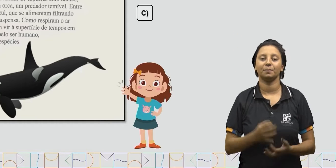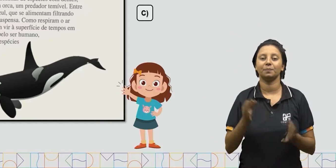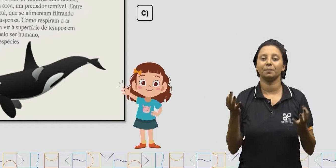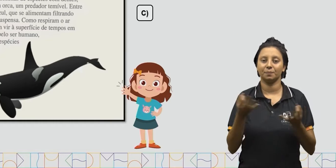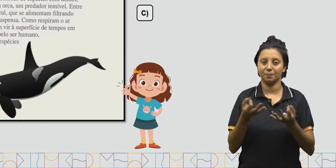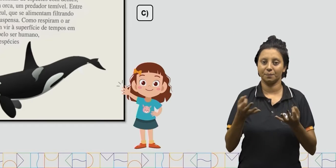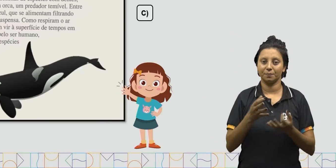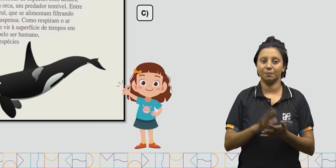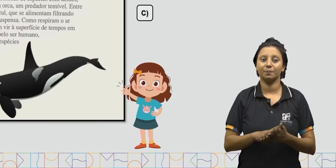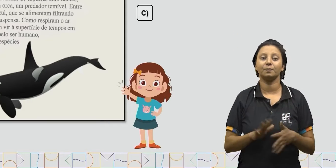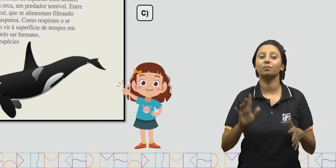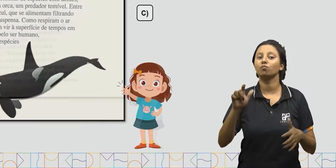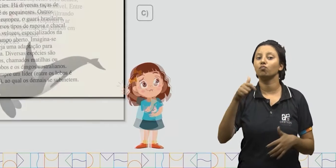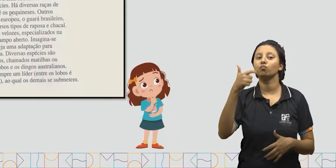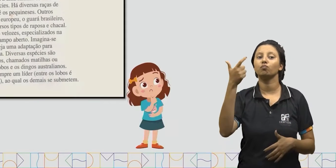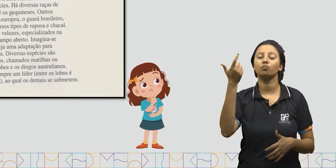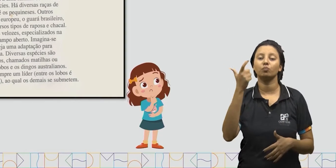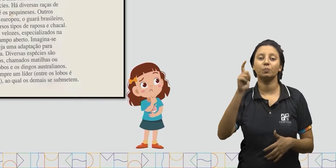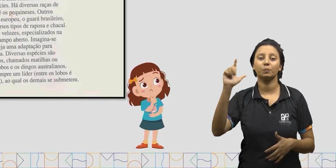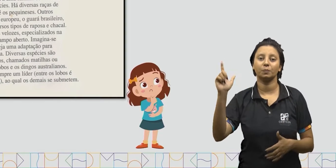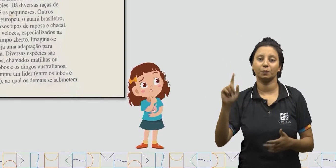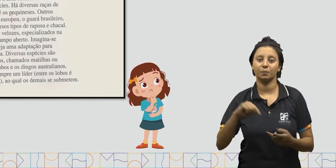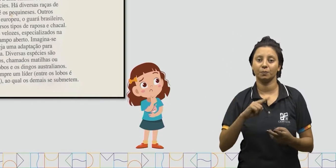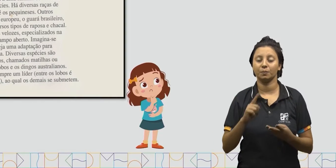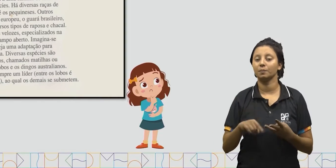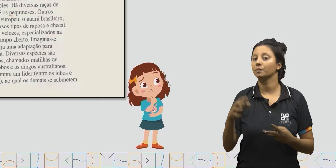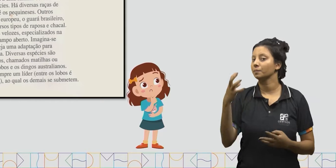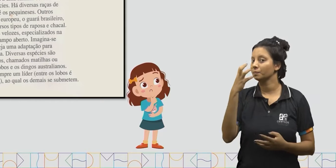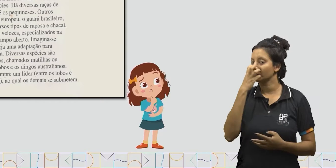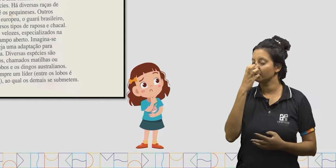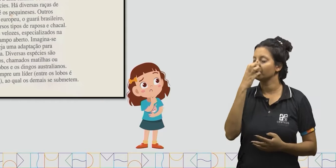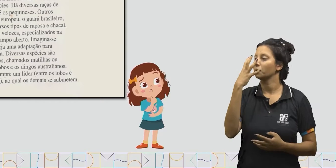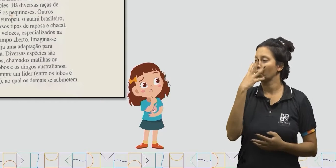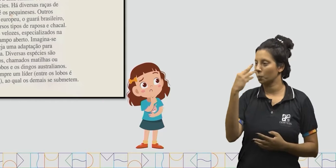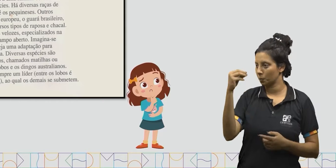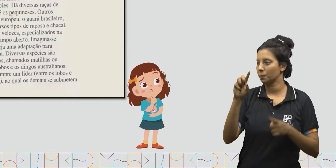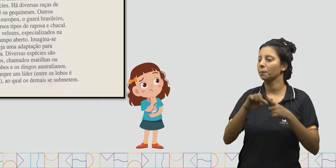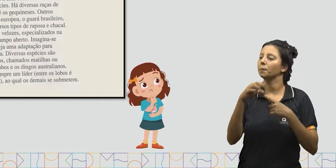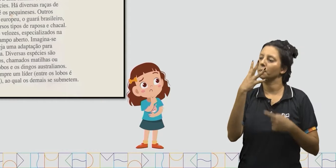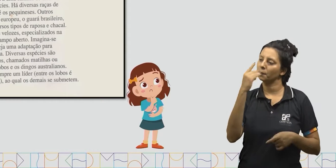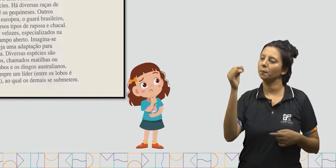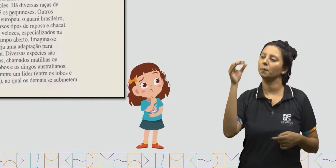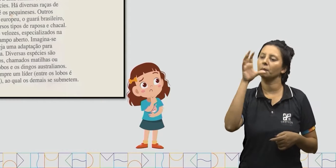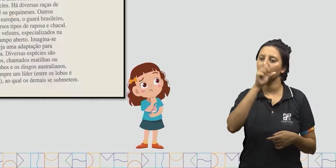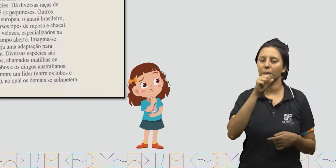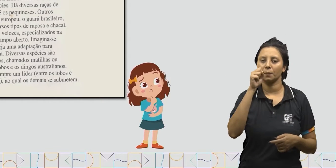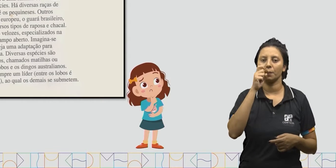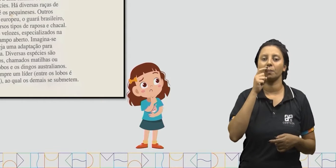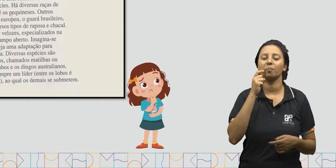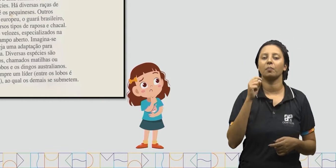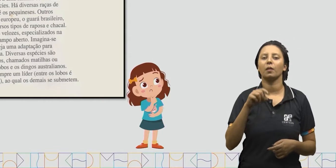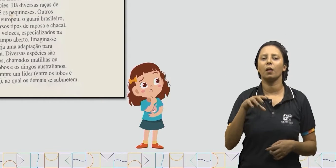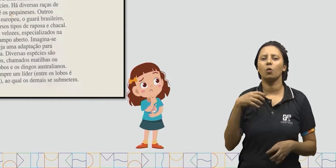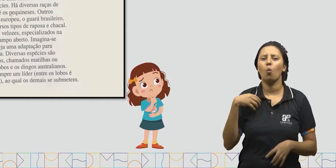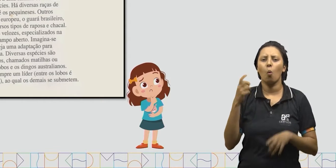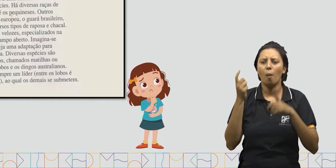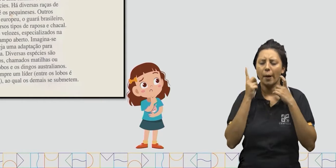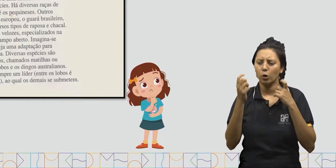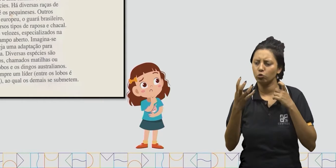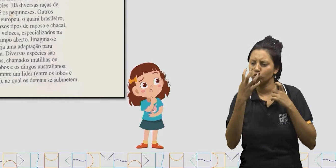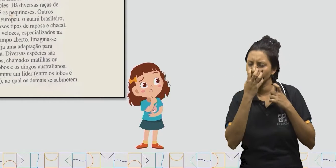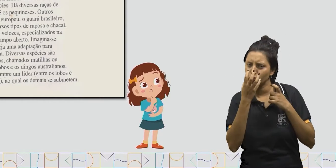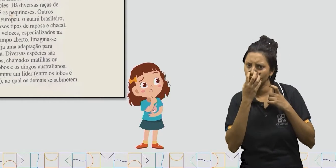Perfeito! Vamos para a próxima? Cães, lobos e raposas. O latido do cachorro doméstico,